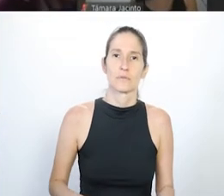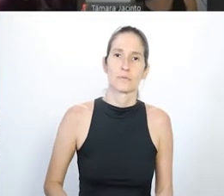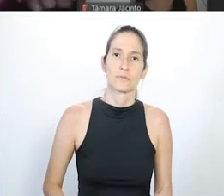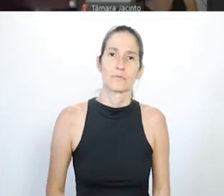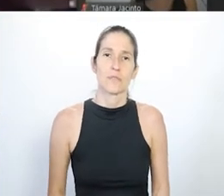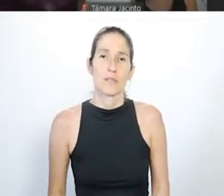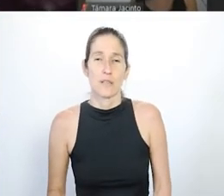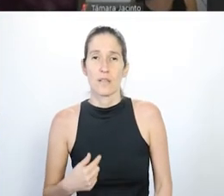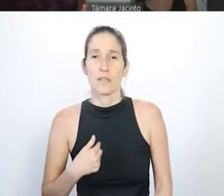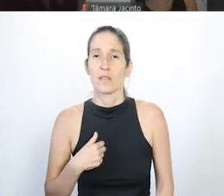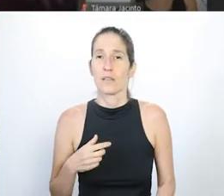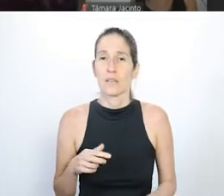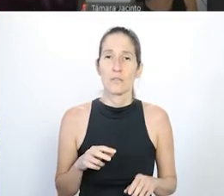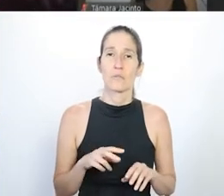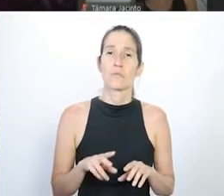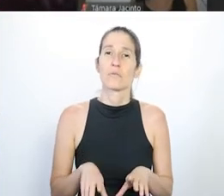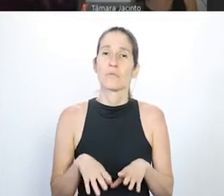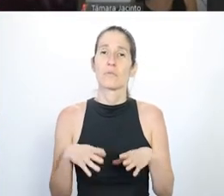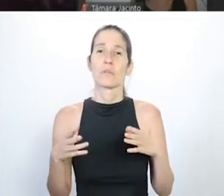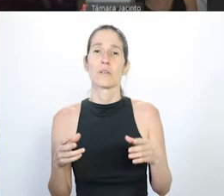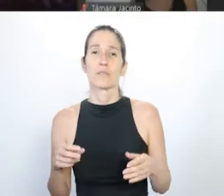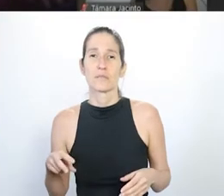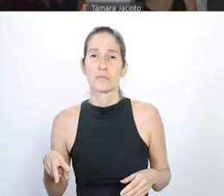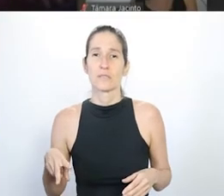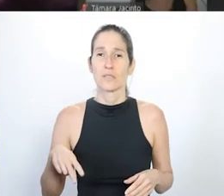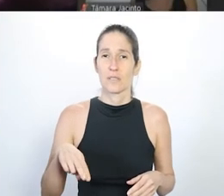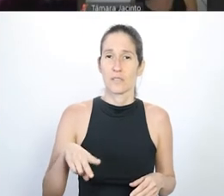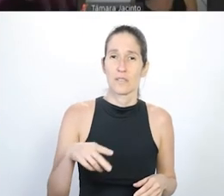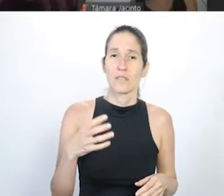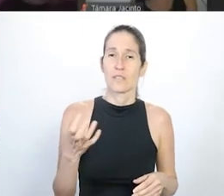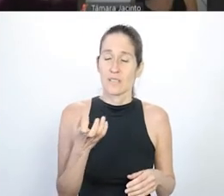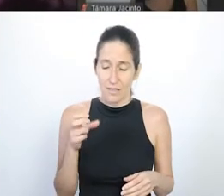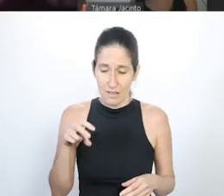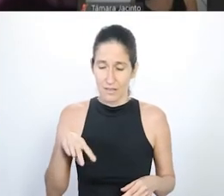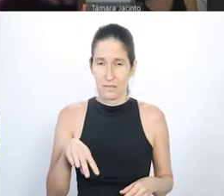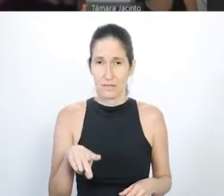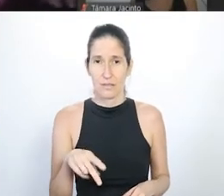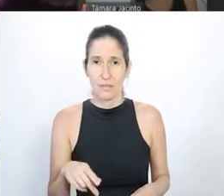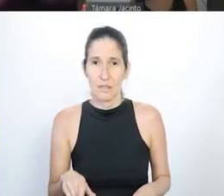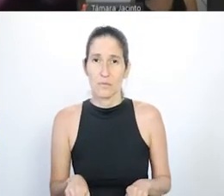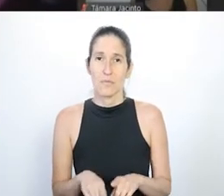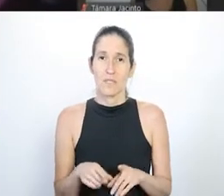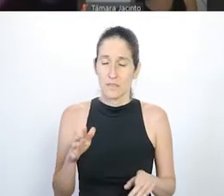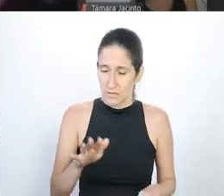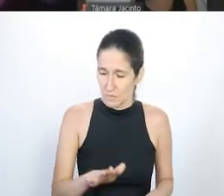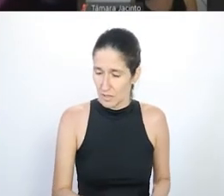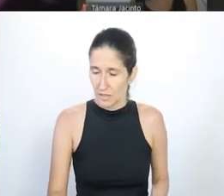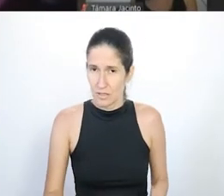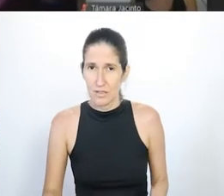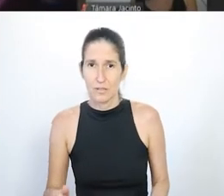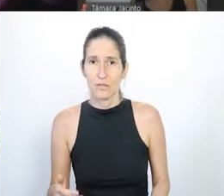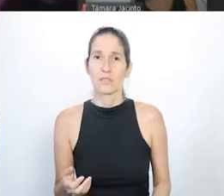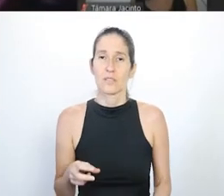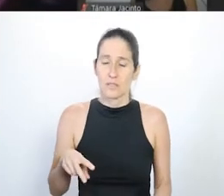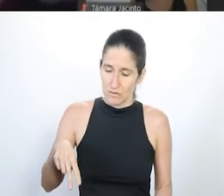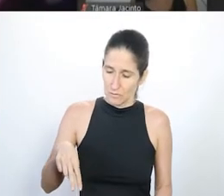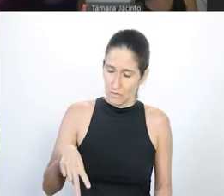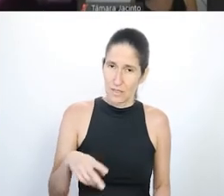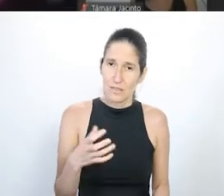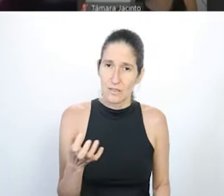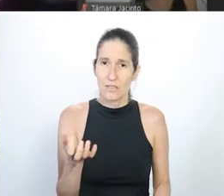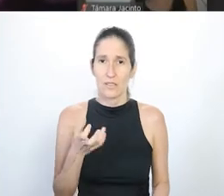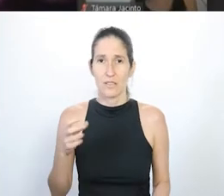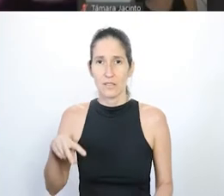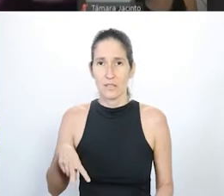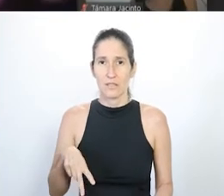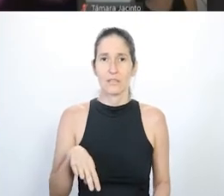andar. Mas eu tô tão pequenininho, já dei quatro passos querendo andar. Mas minha